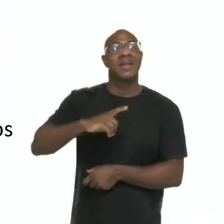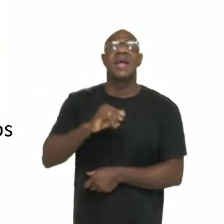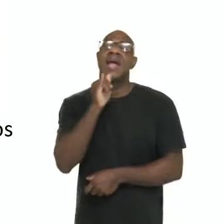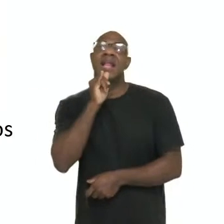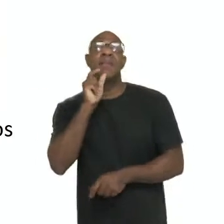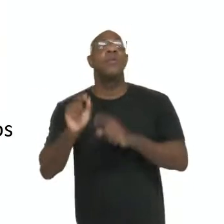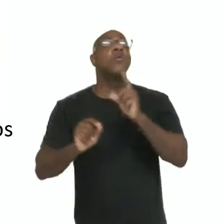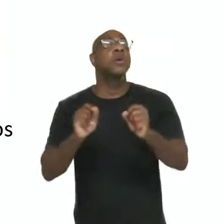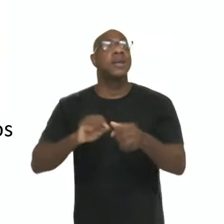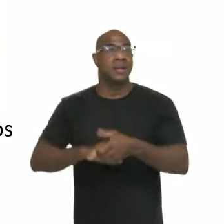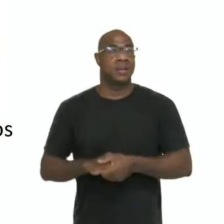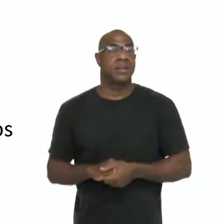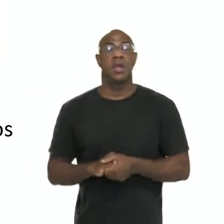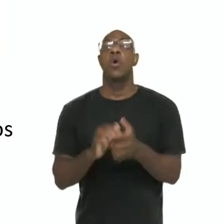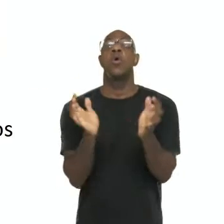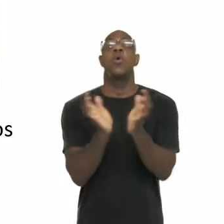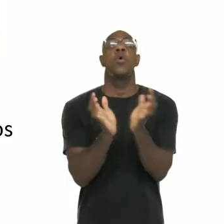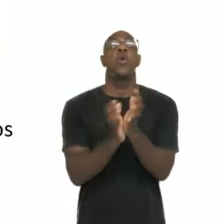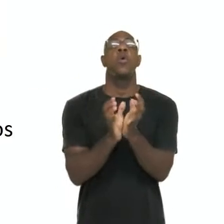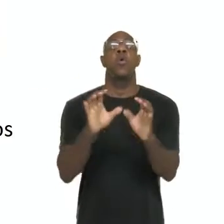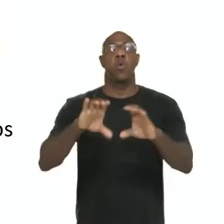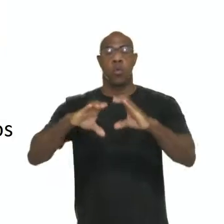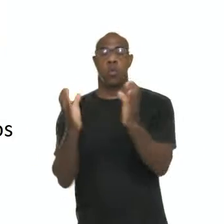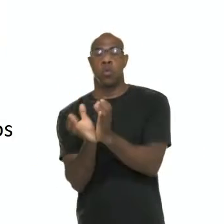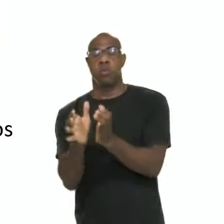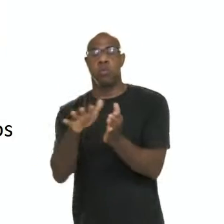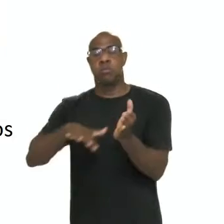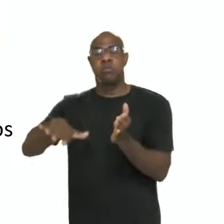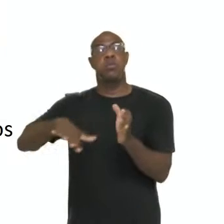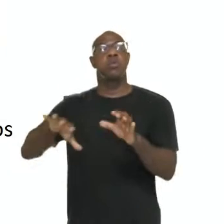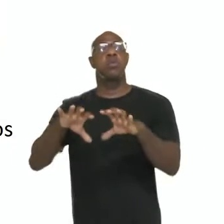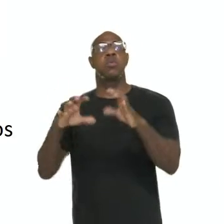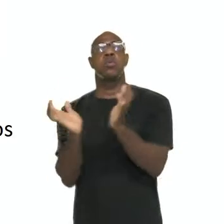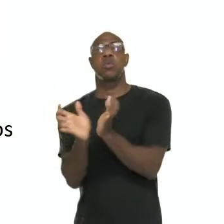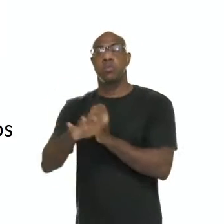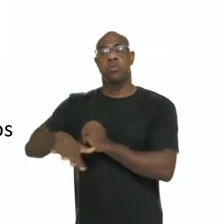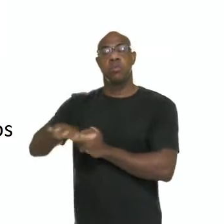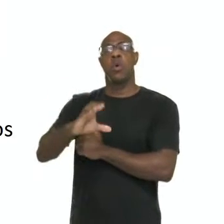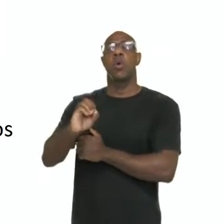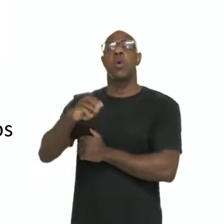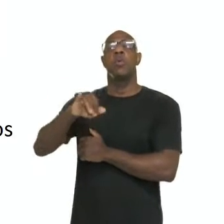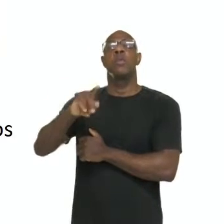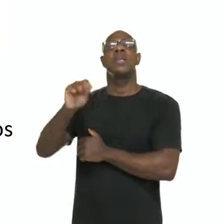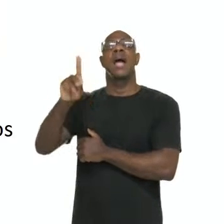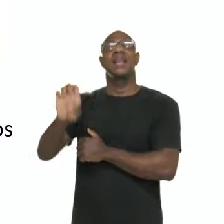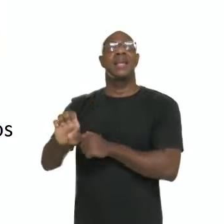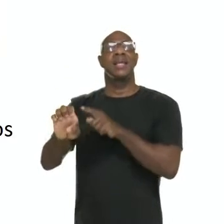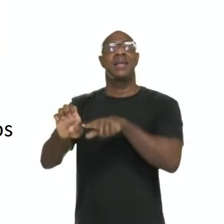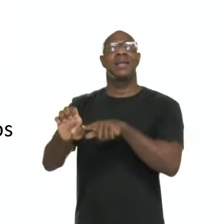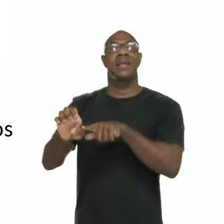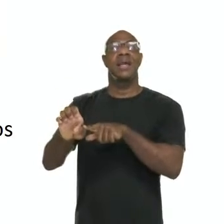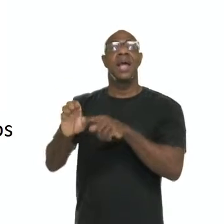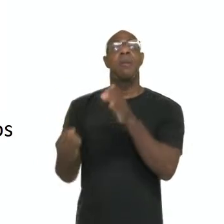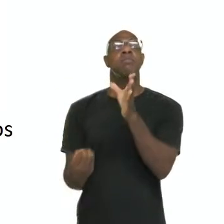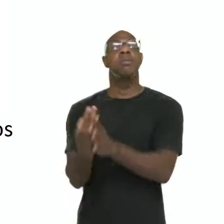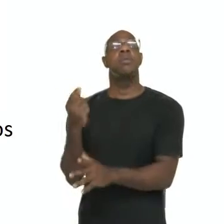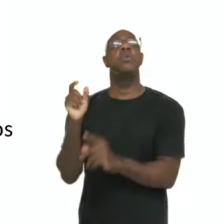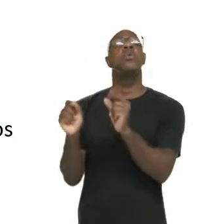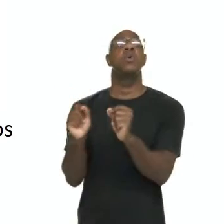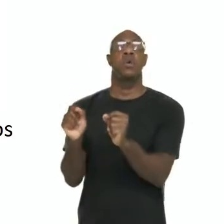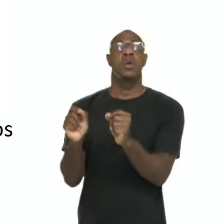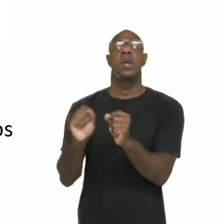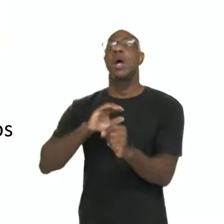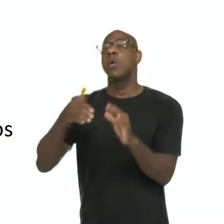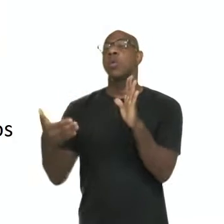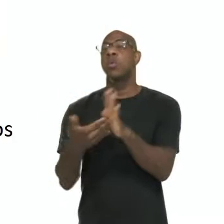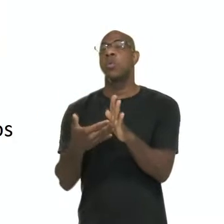exemplo de comunidade. E o que significa comunidade? A comunidade, ela é formada por